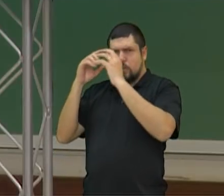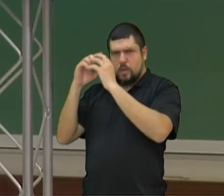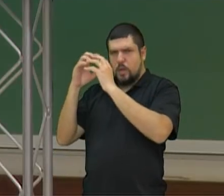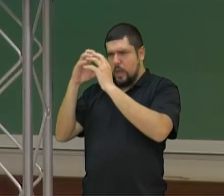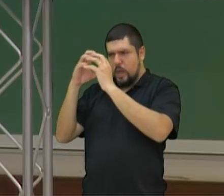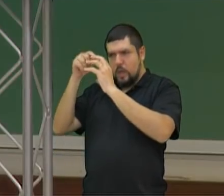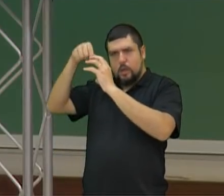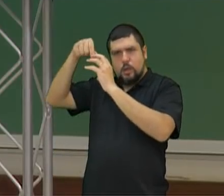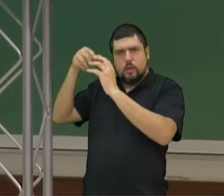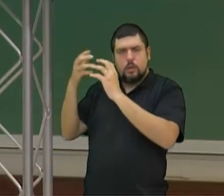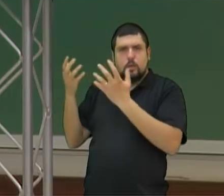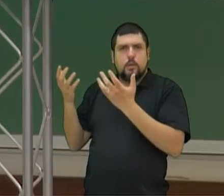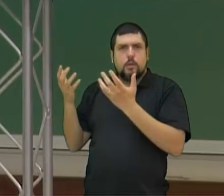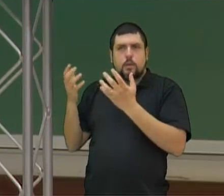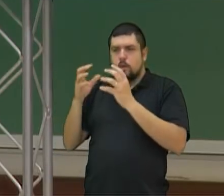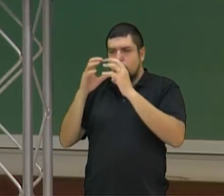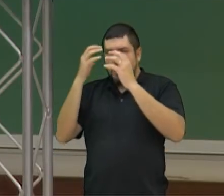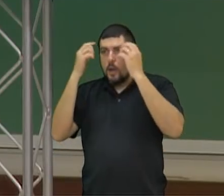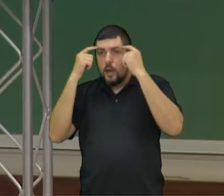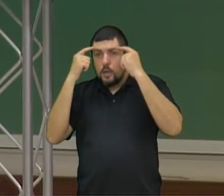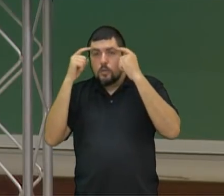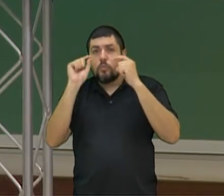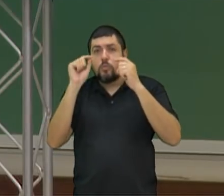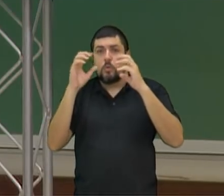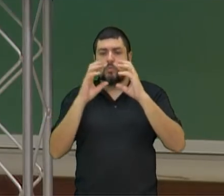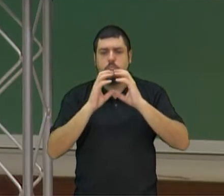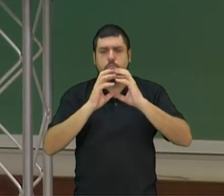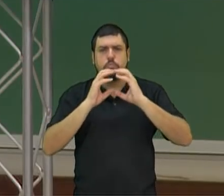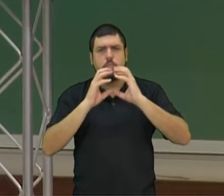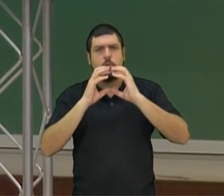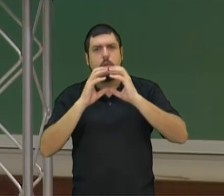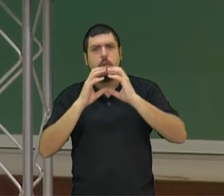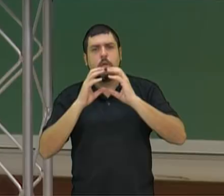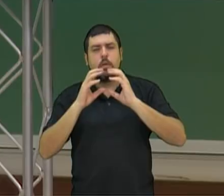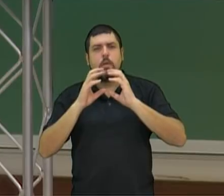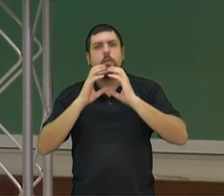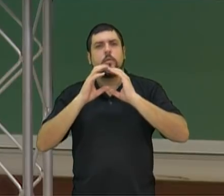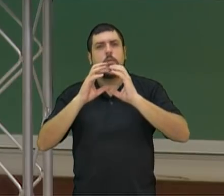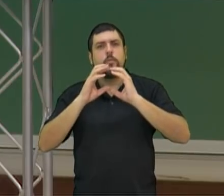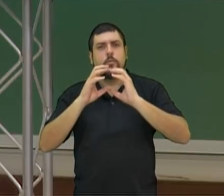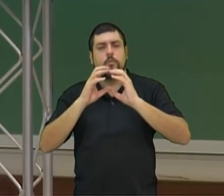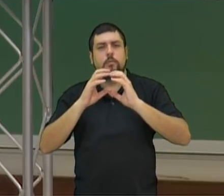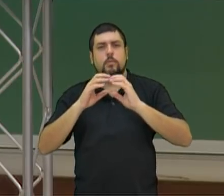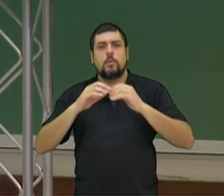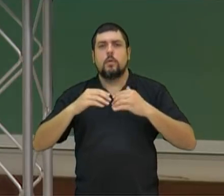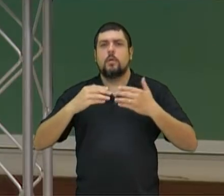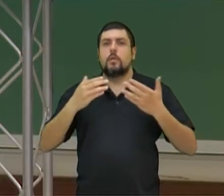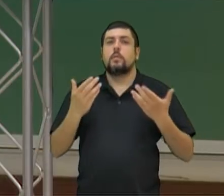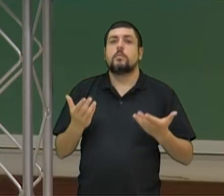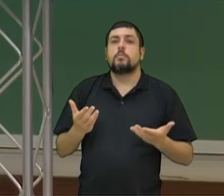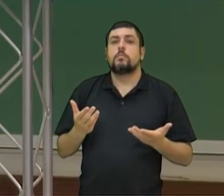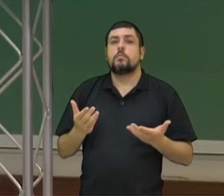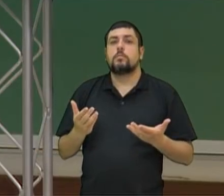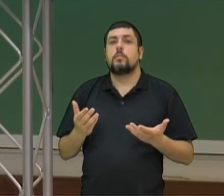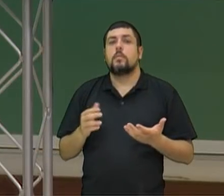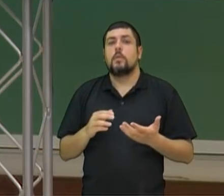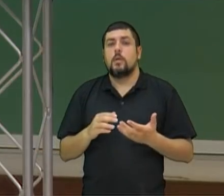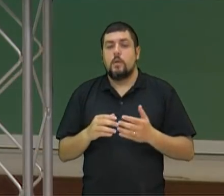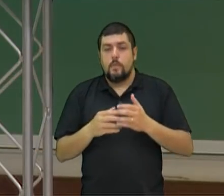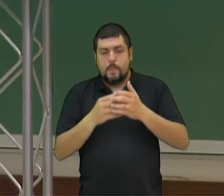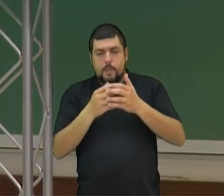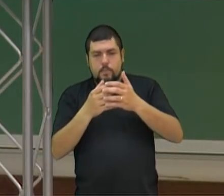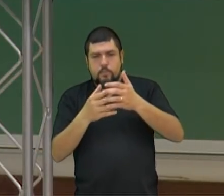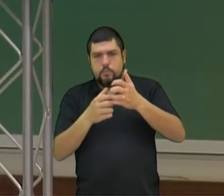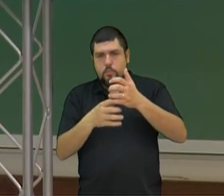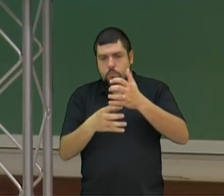Caixa craniana. Cérebro, cerebelo e tronco encefálico. A medula